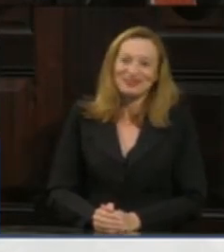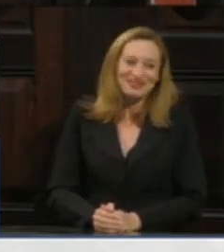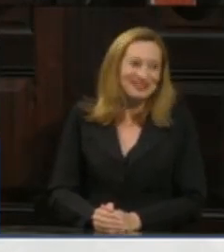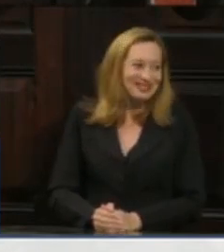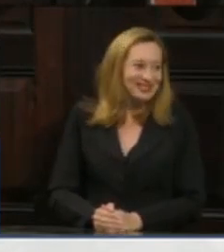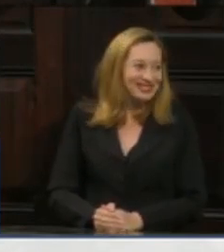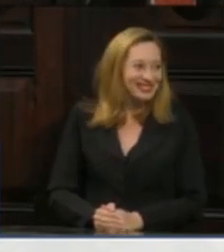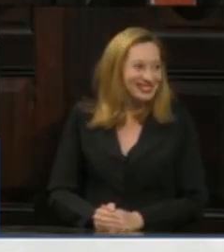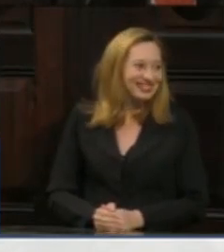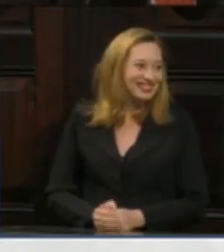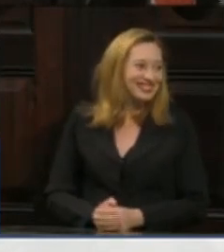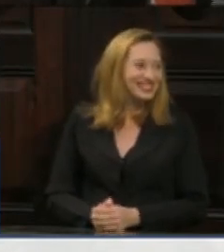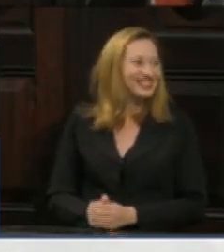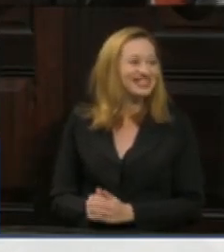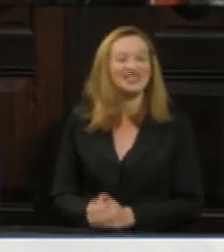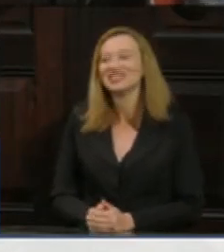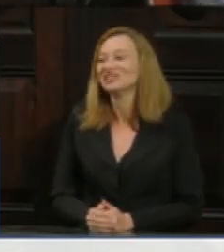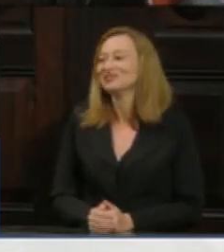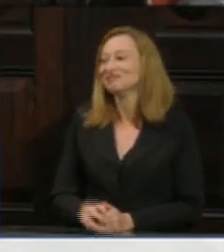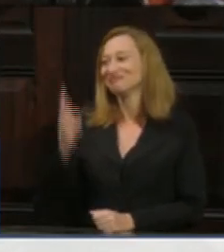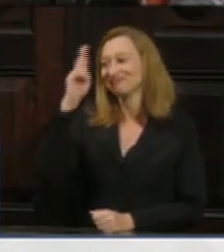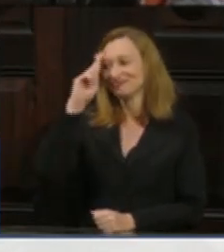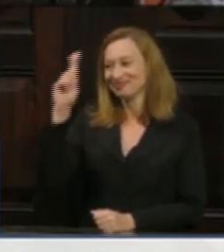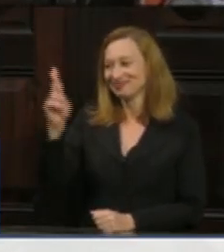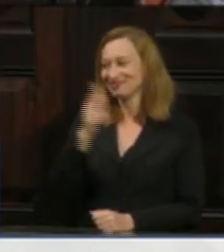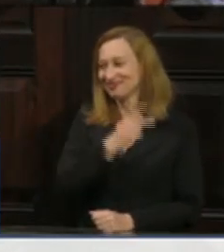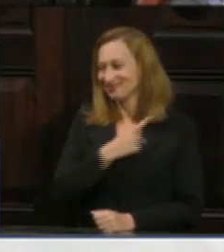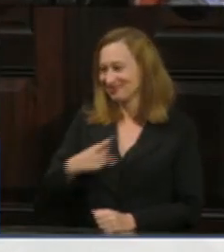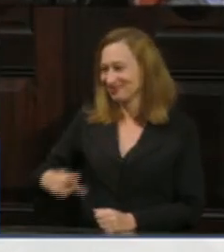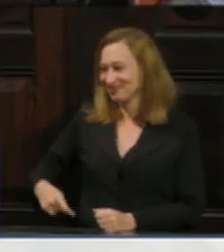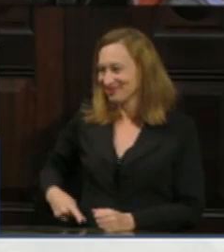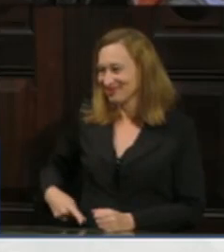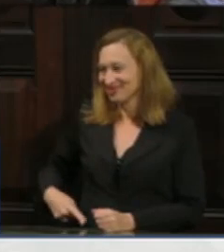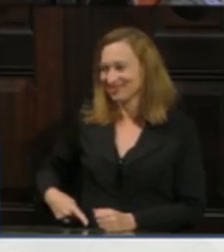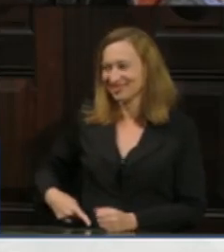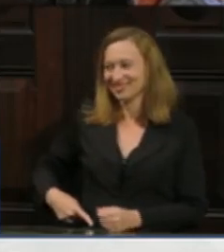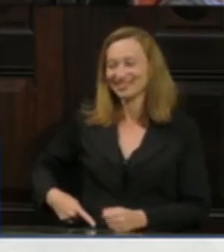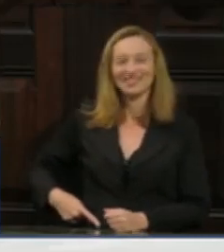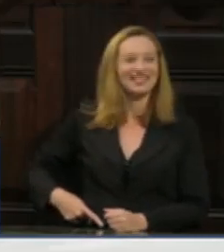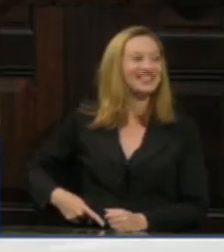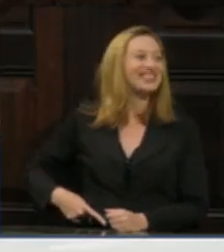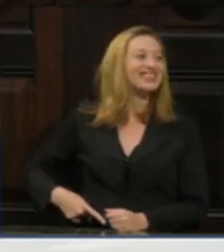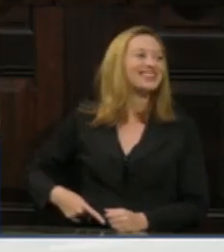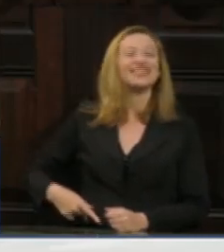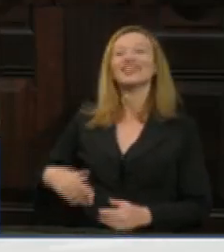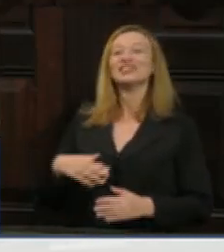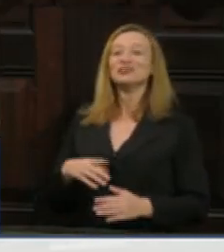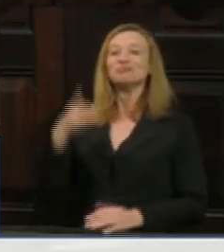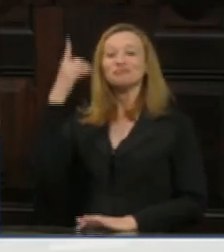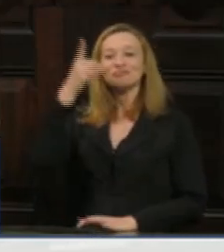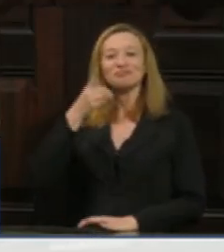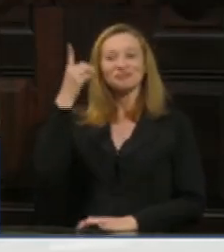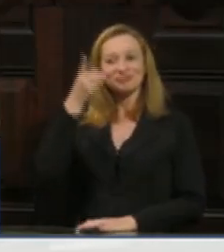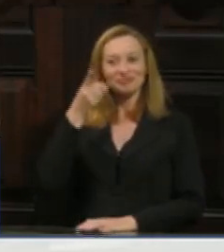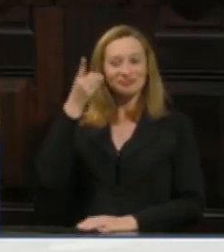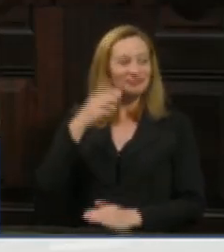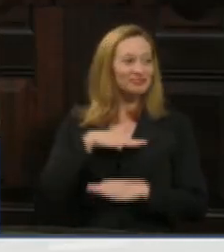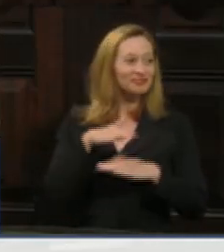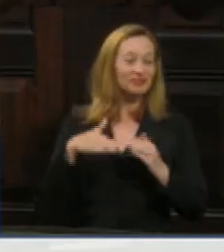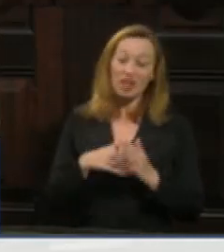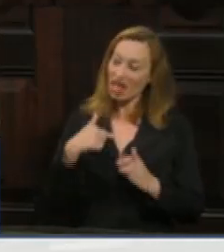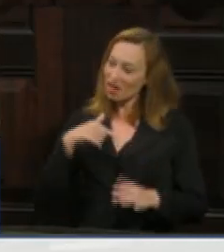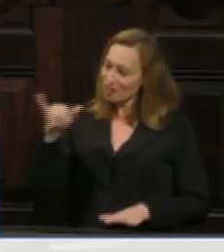esperança que, a partir de 1º de fevereiro de 2019, teremos um novo